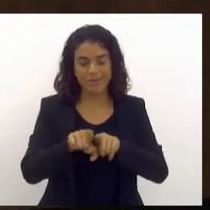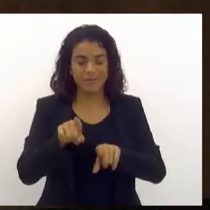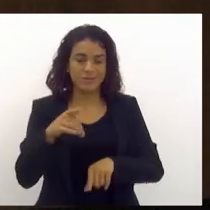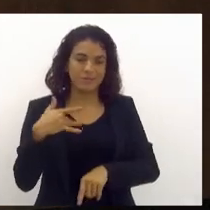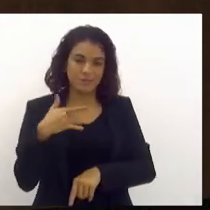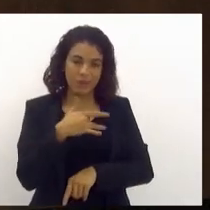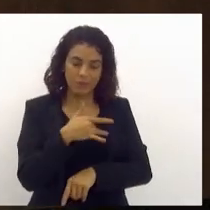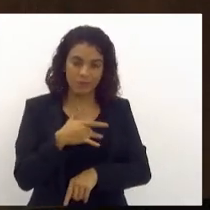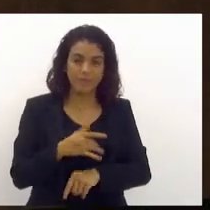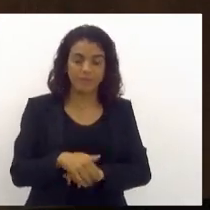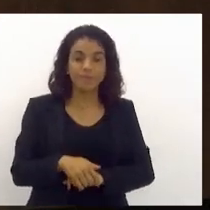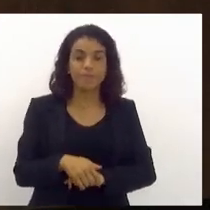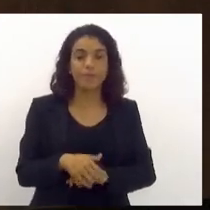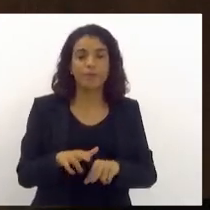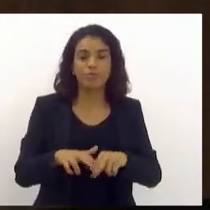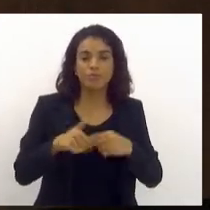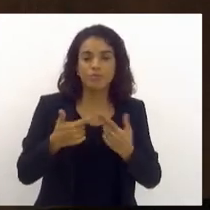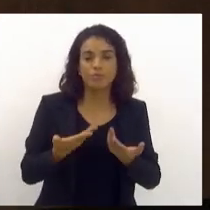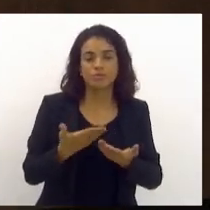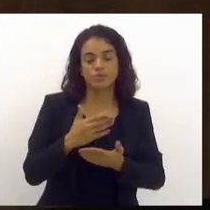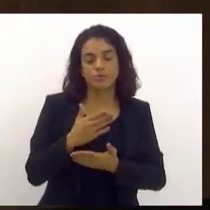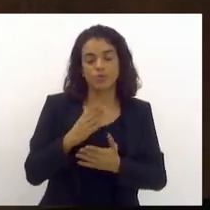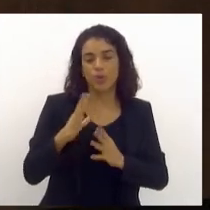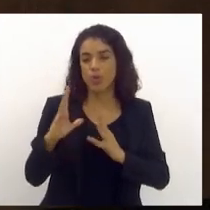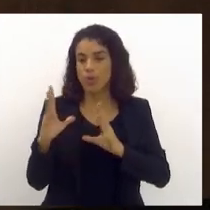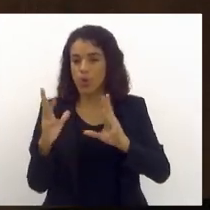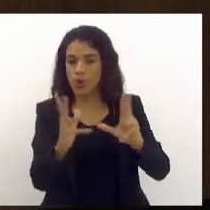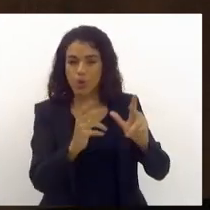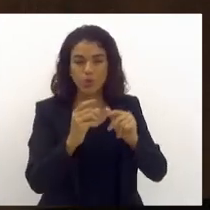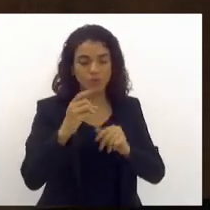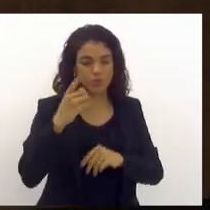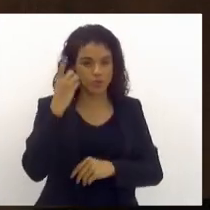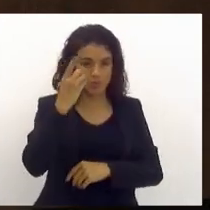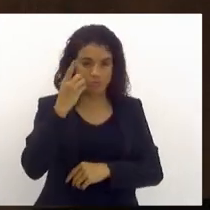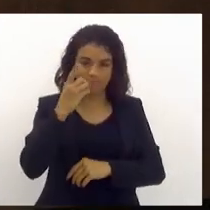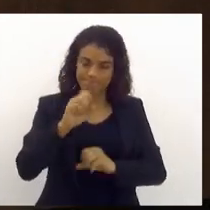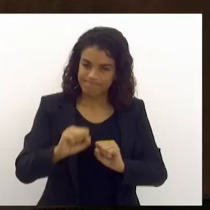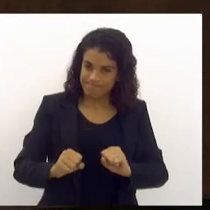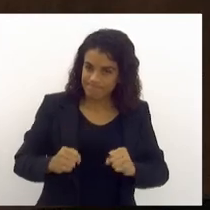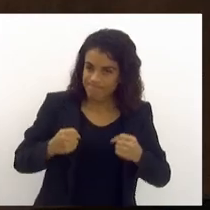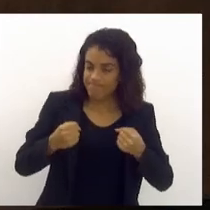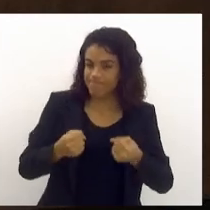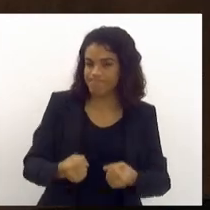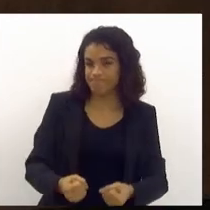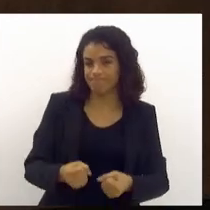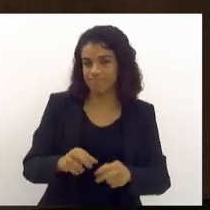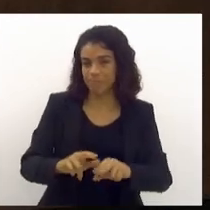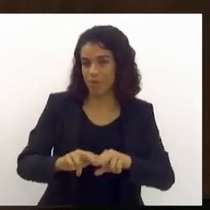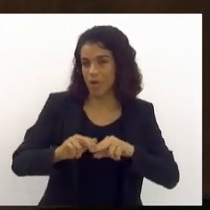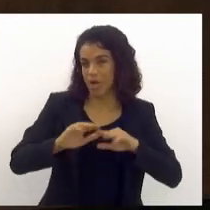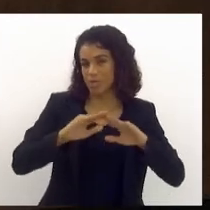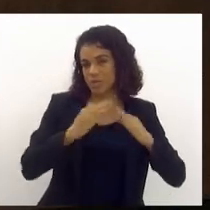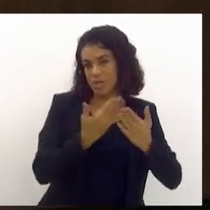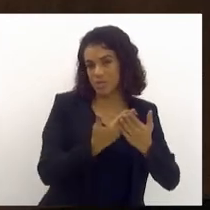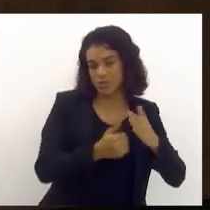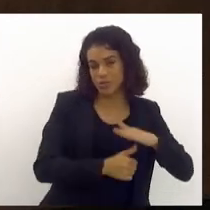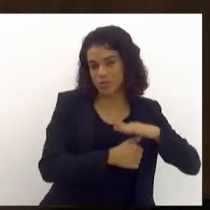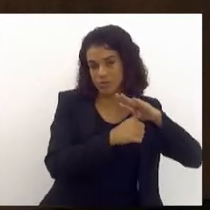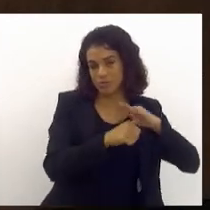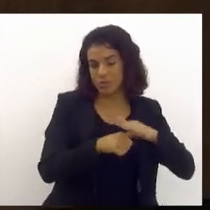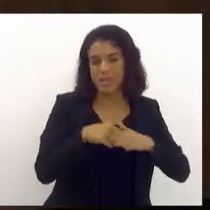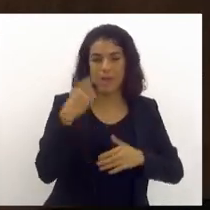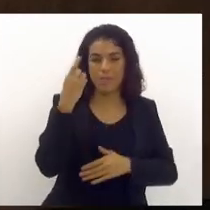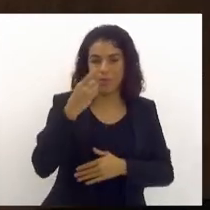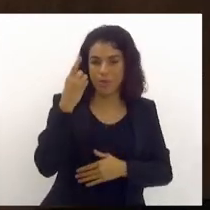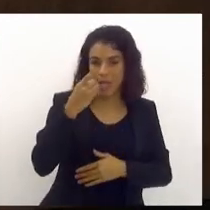dentre outras, é que toda esta casa fez um esforço através do seu colegiado, deputados da